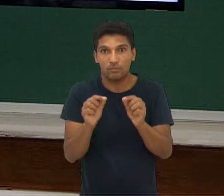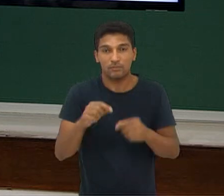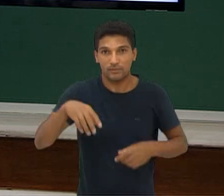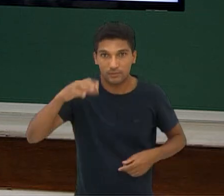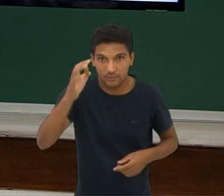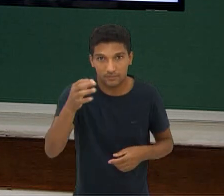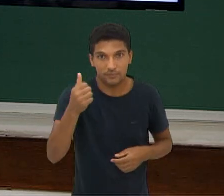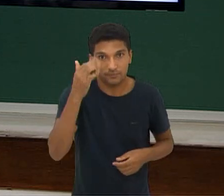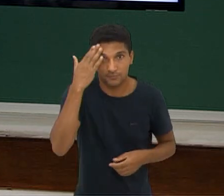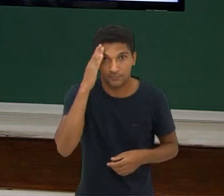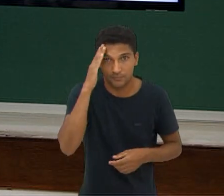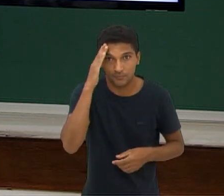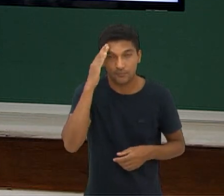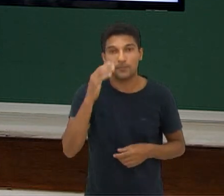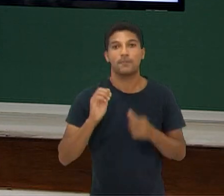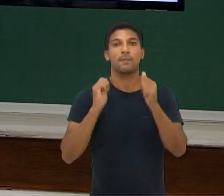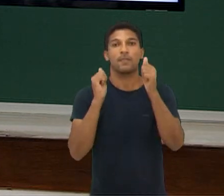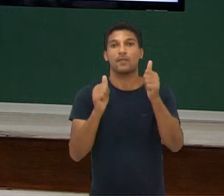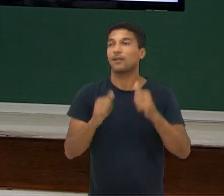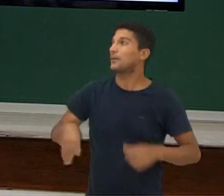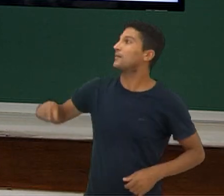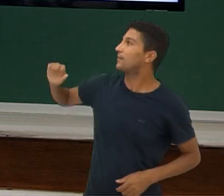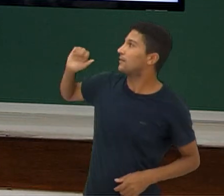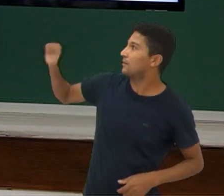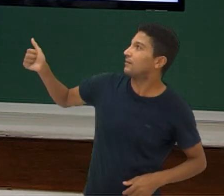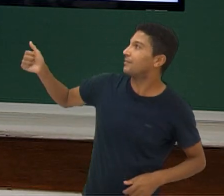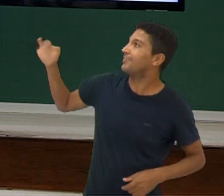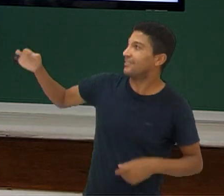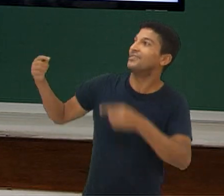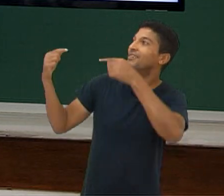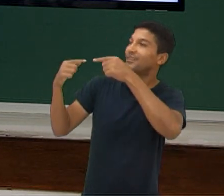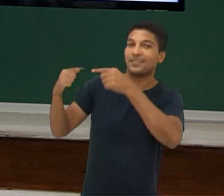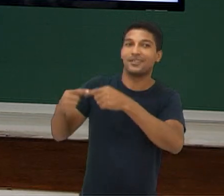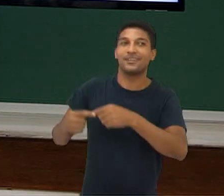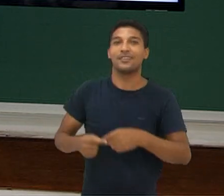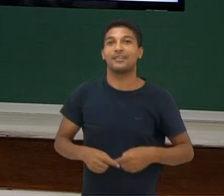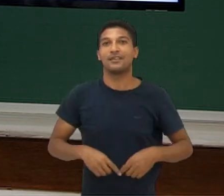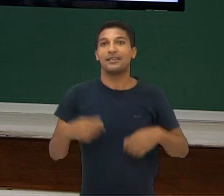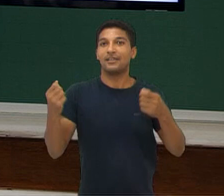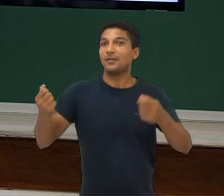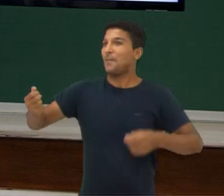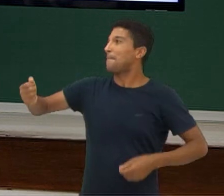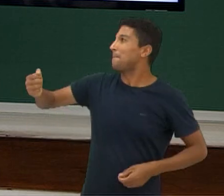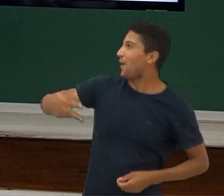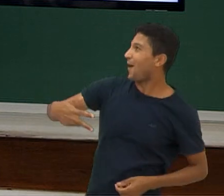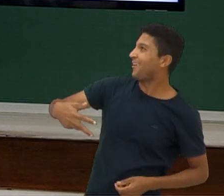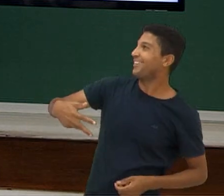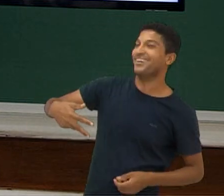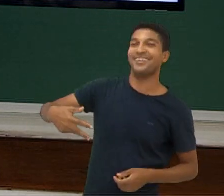Certo? Tranquilo? Belezinha? Isaías, a gente combinou, né? Vamos lá? Trava na beleza?